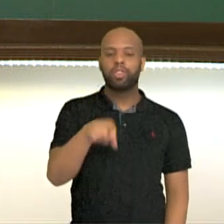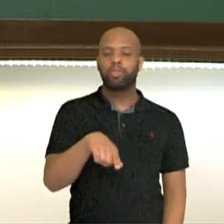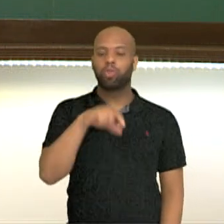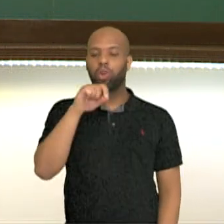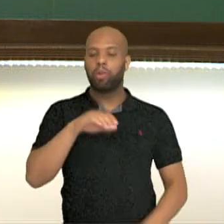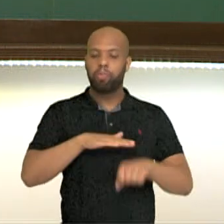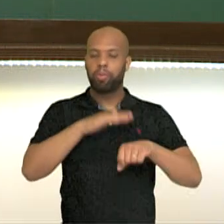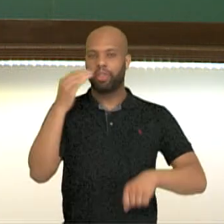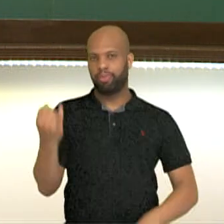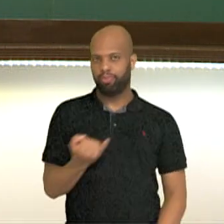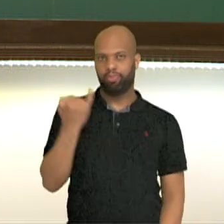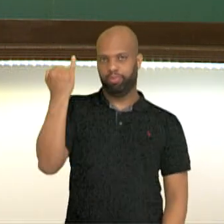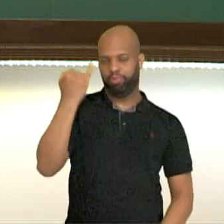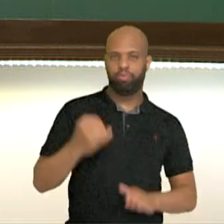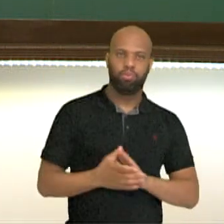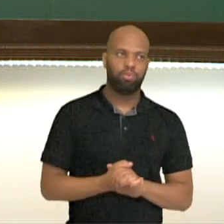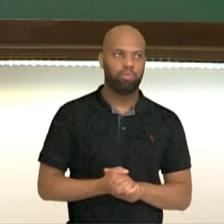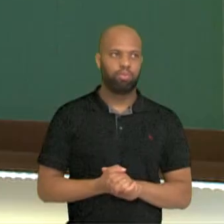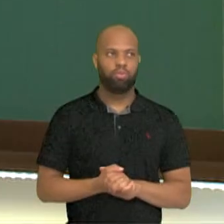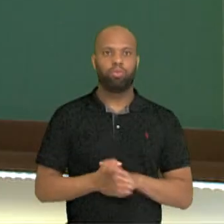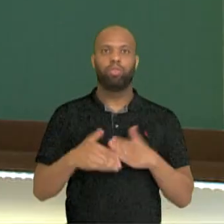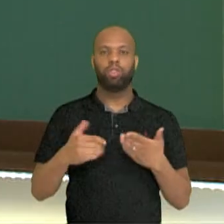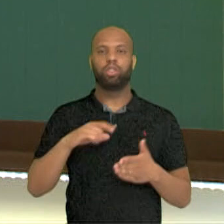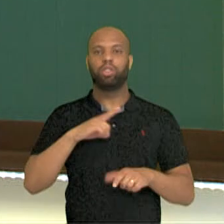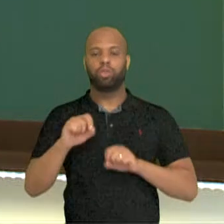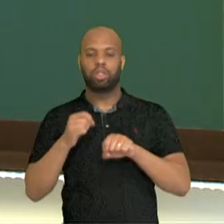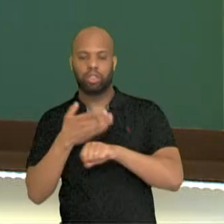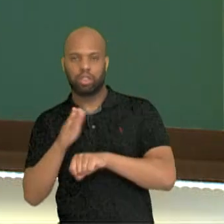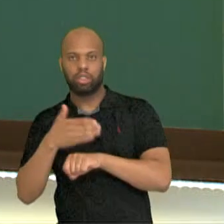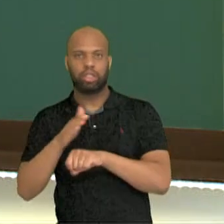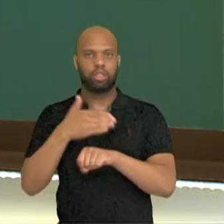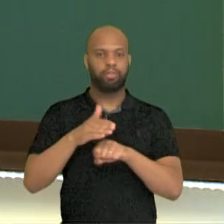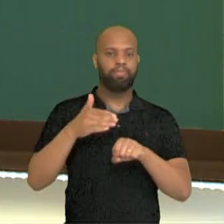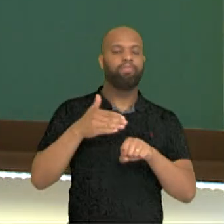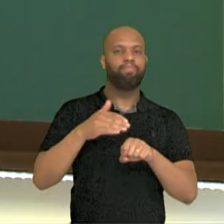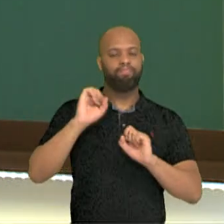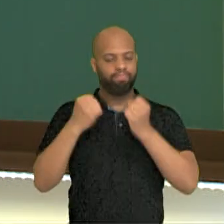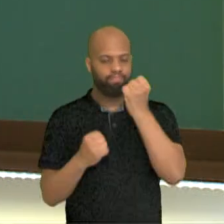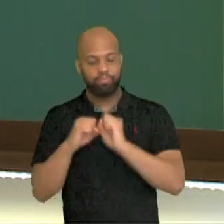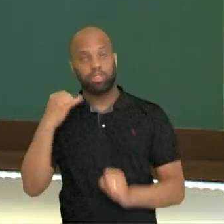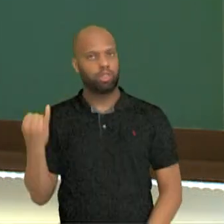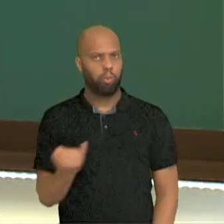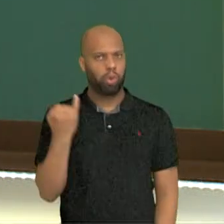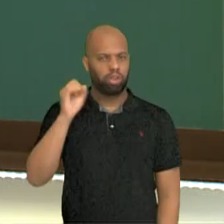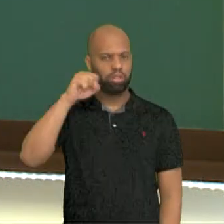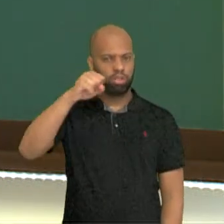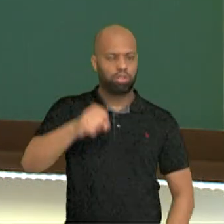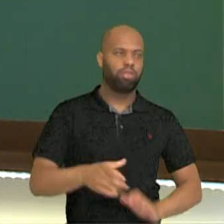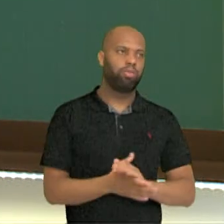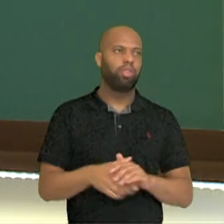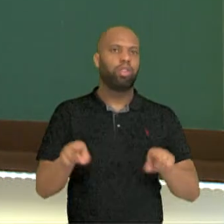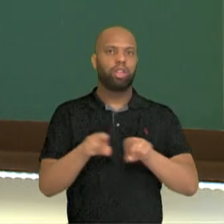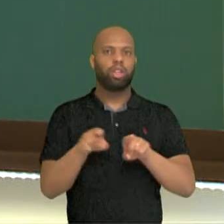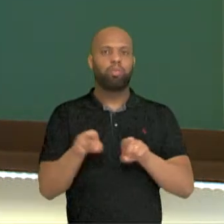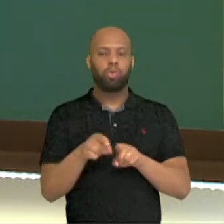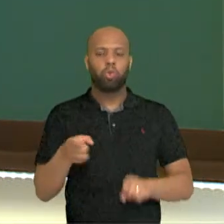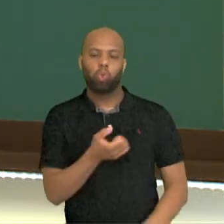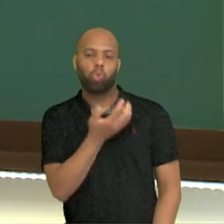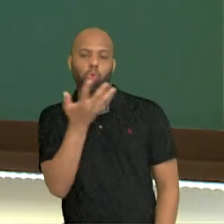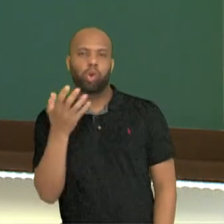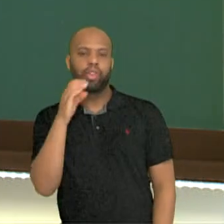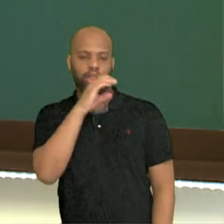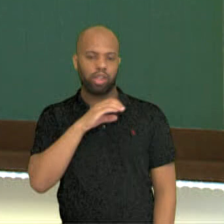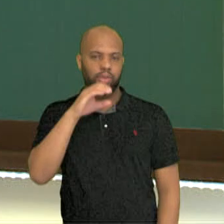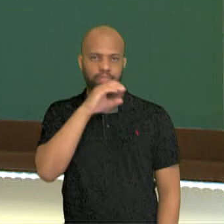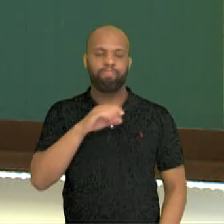mais importante. É claro que prática de exercício nem se discute o quanto que é importante. Contagem de carboidratos,